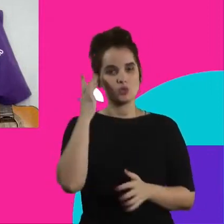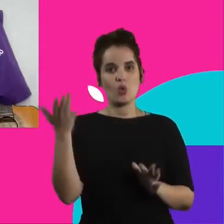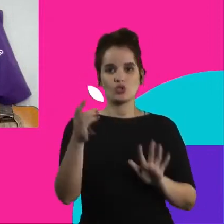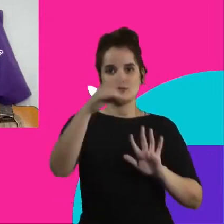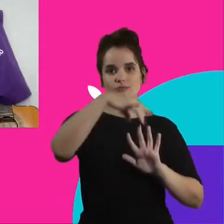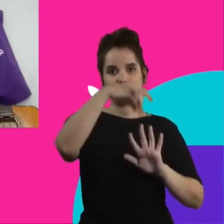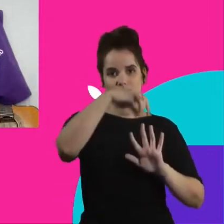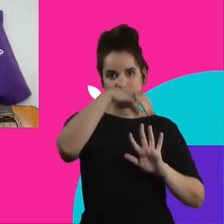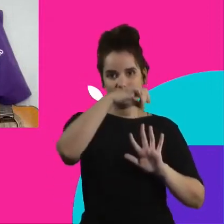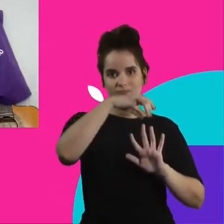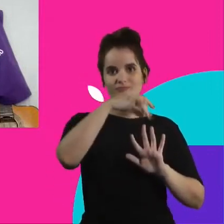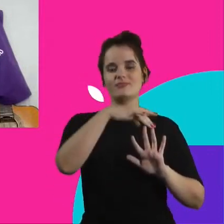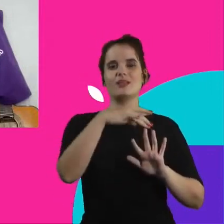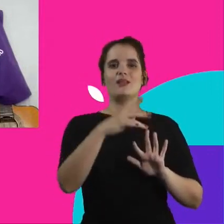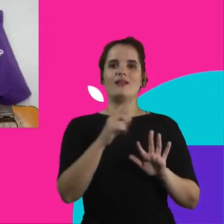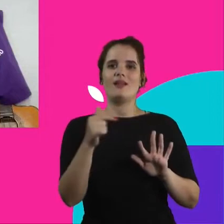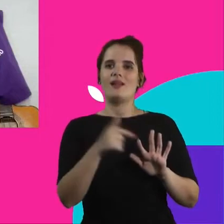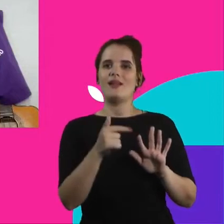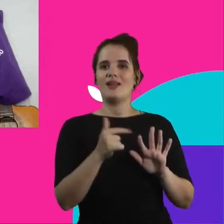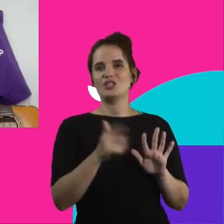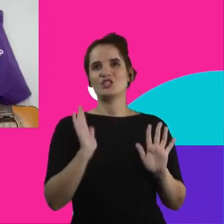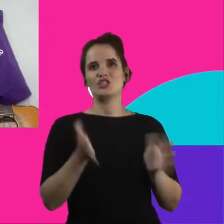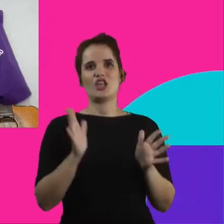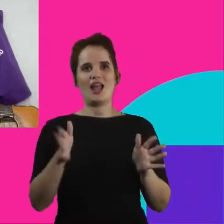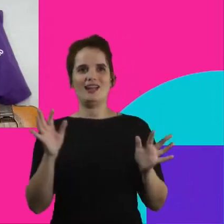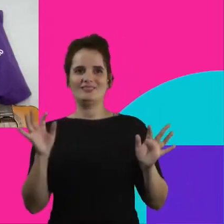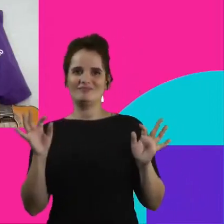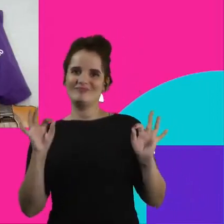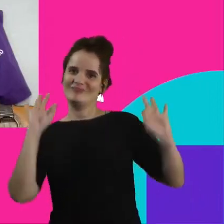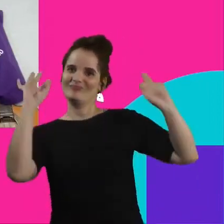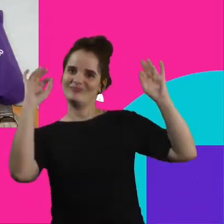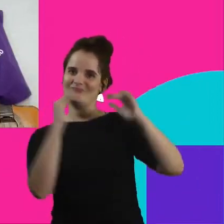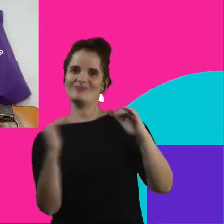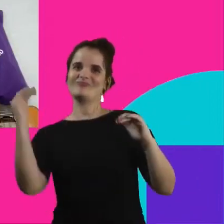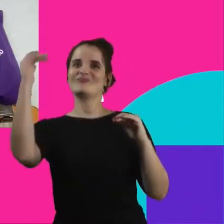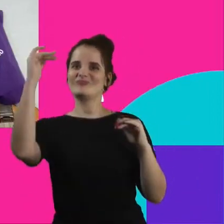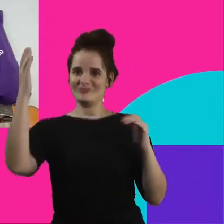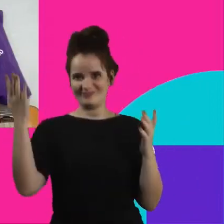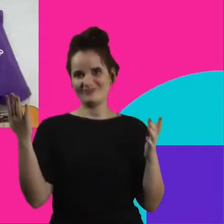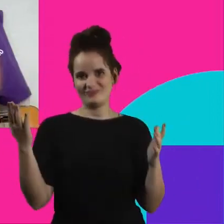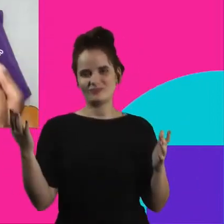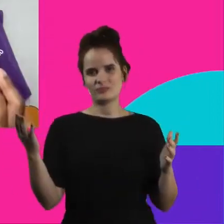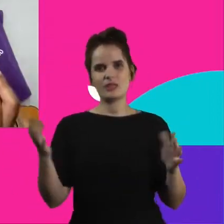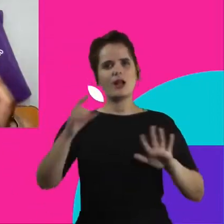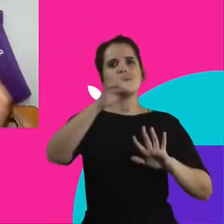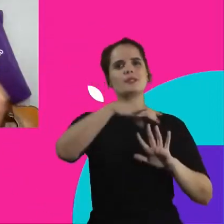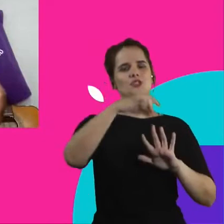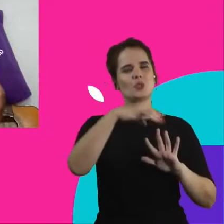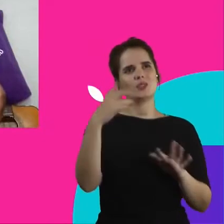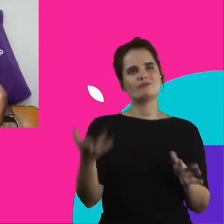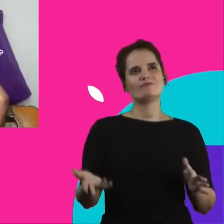terno e gravata na Faria Lima. Então, a pergunta que eu trago para vocês é até